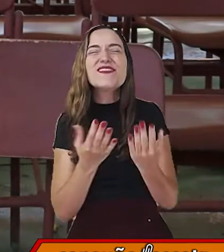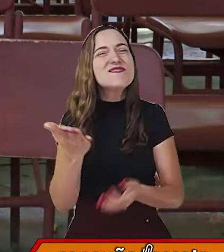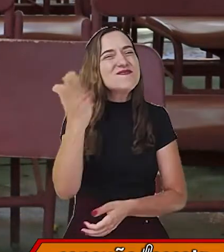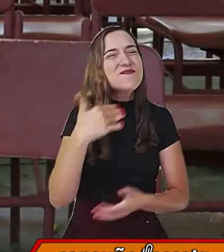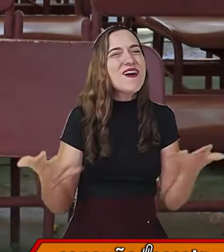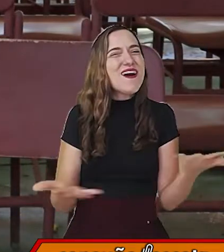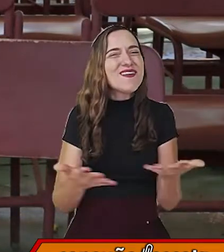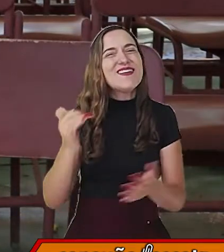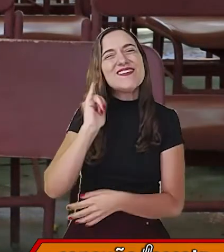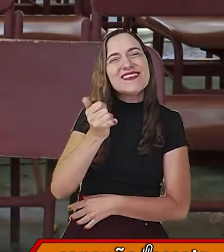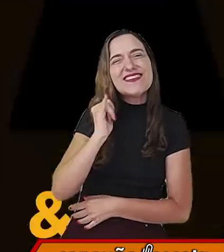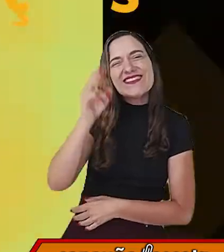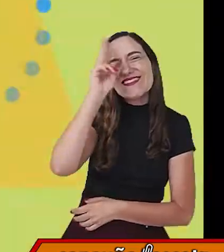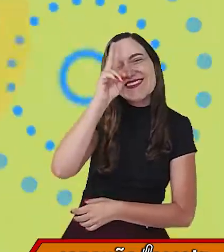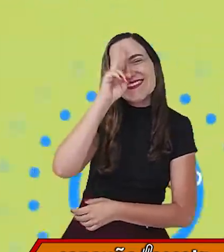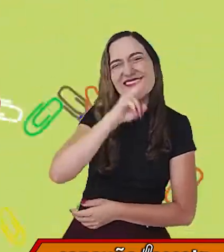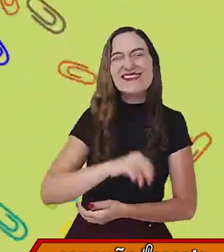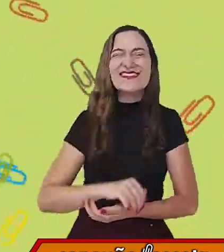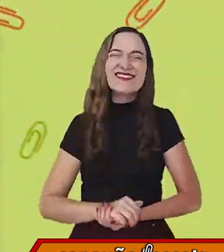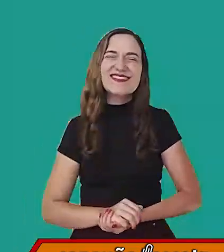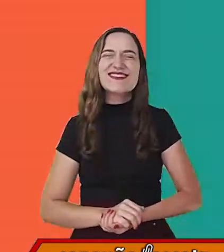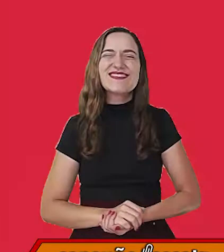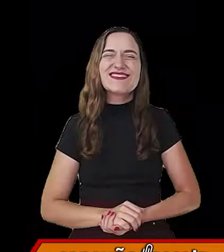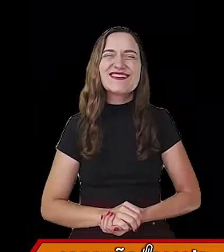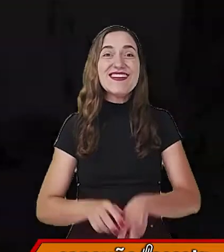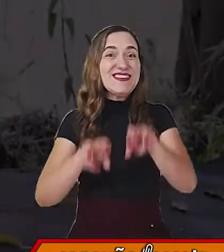agora é hora da história.